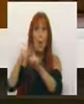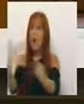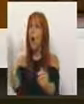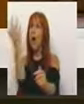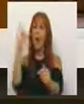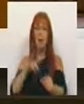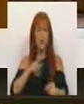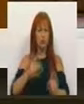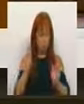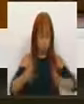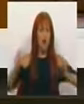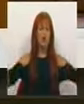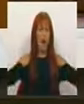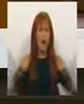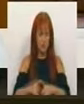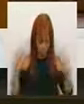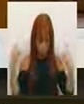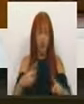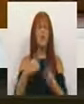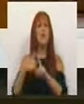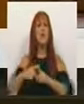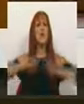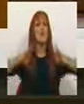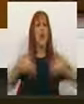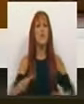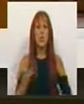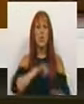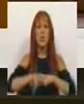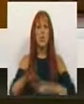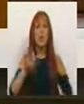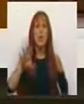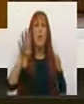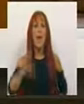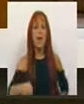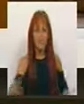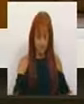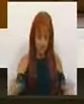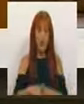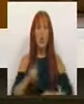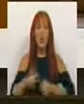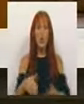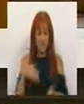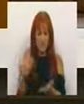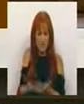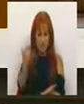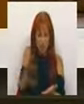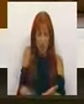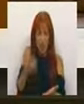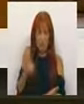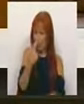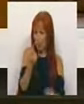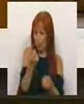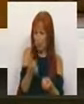país eu já existem e já tem sucesso se os estados no partido socialista o que apresentam aqui hoje é